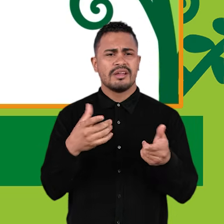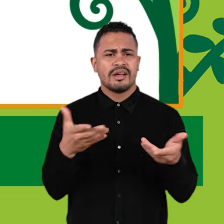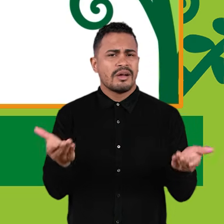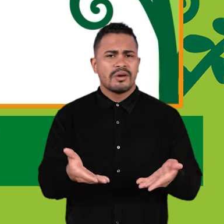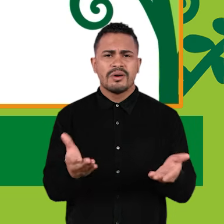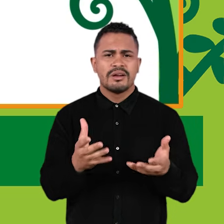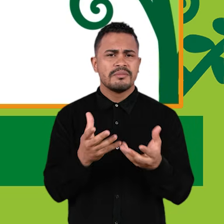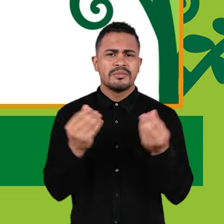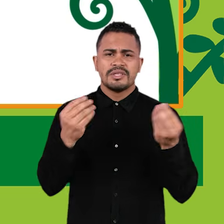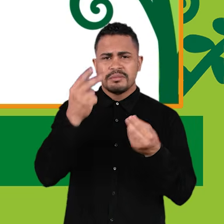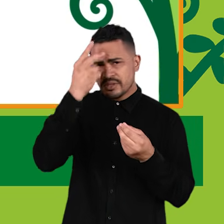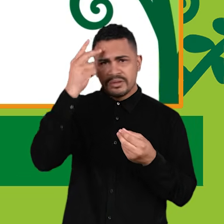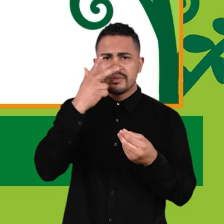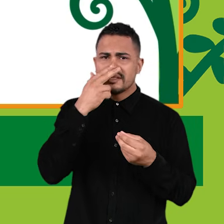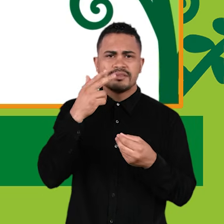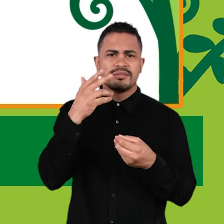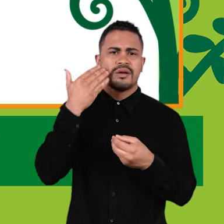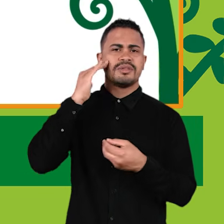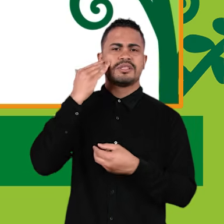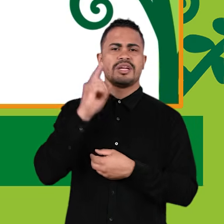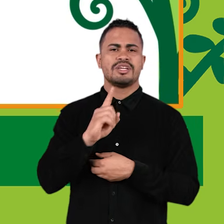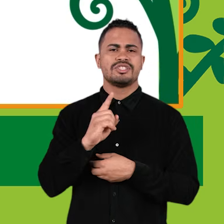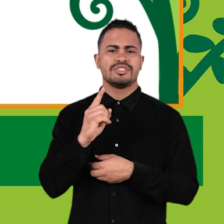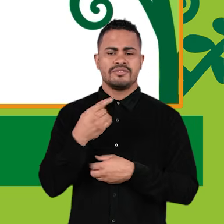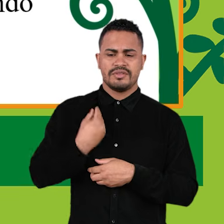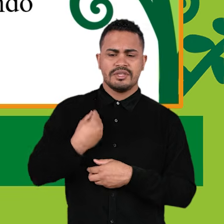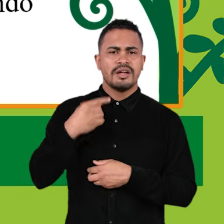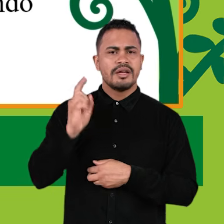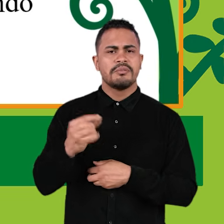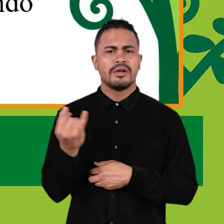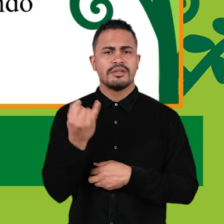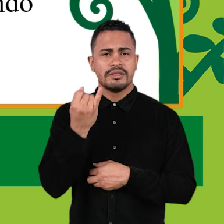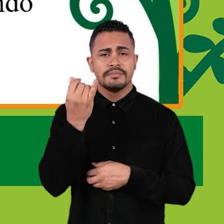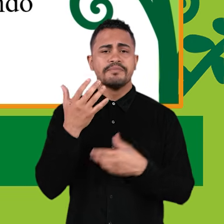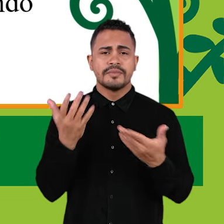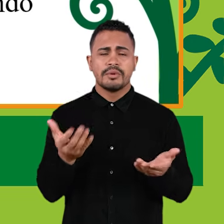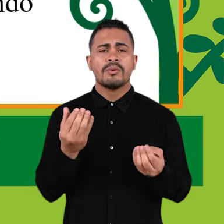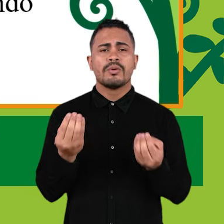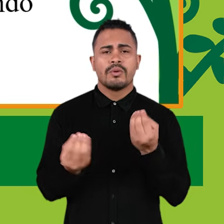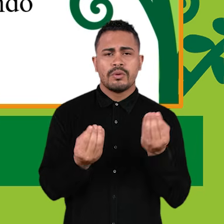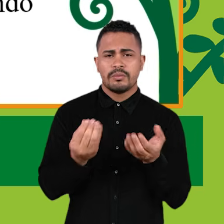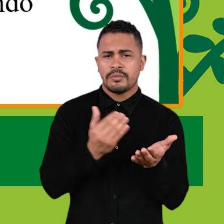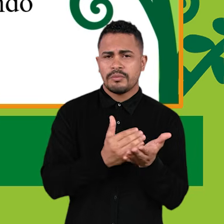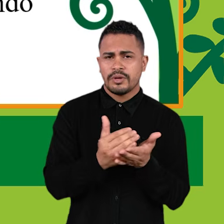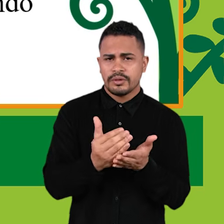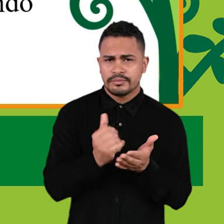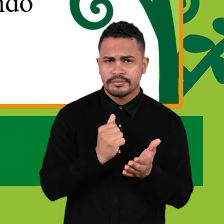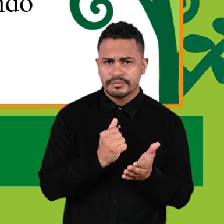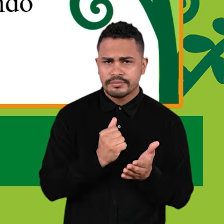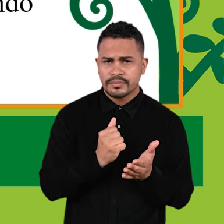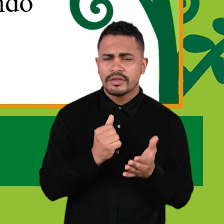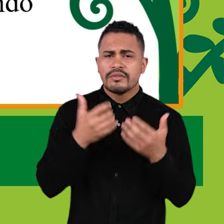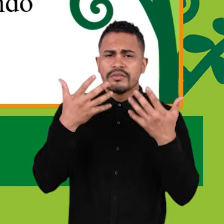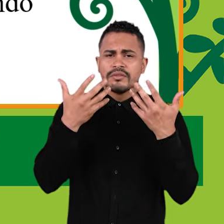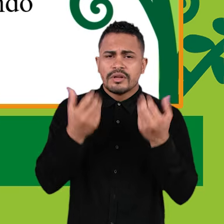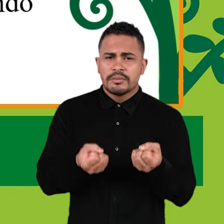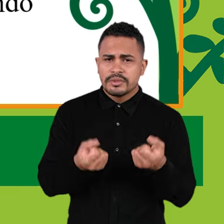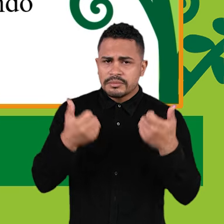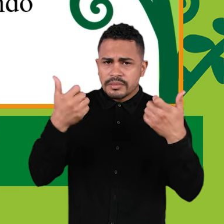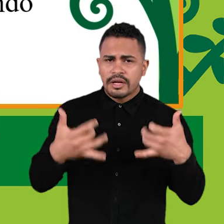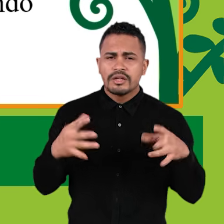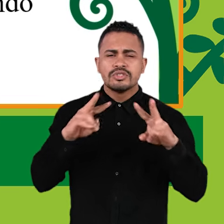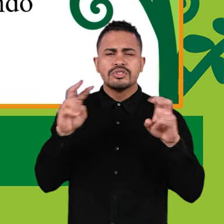todo mundo sabe a importância da vida, né? Então, para a gente começar, vamos falar aqui um pouquinho sobre a origem de